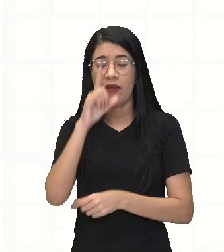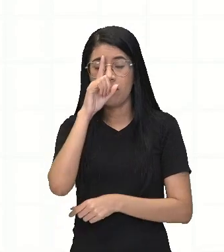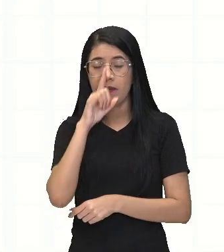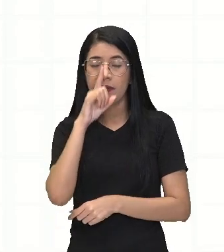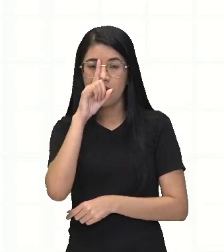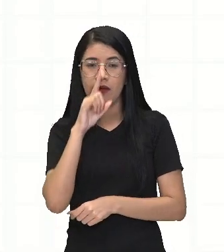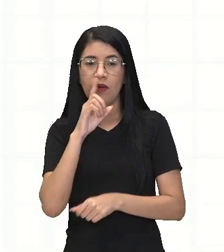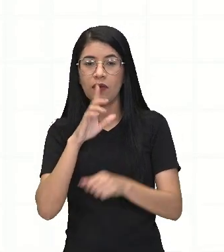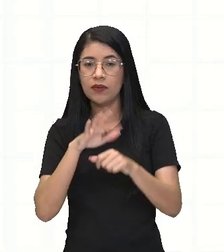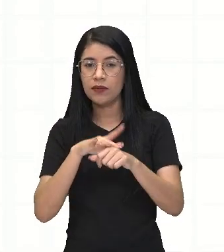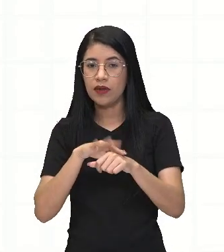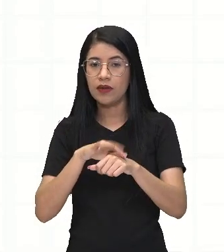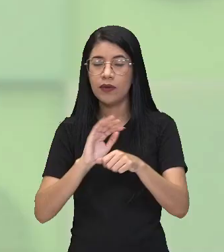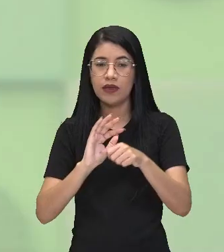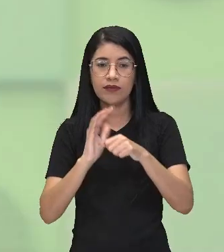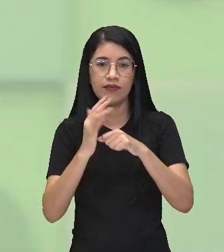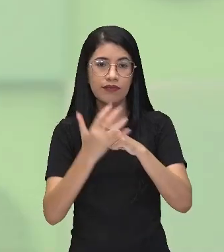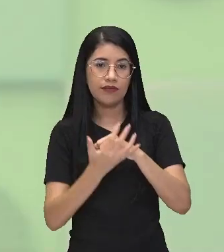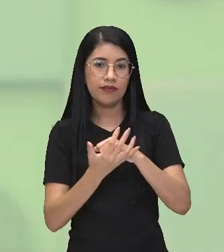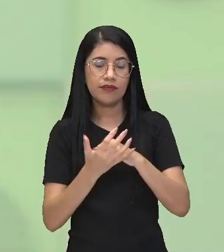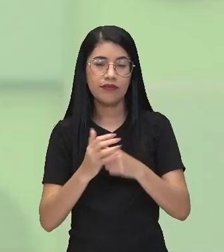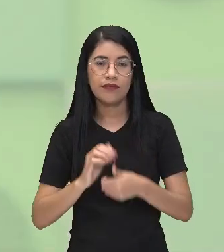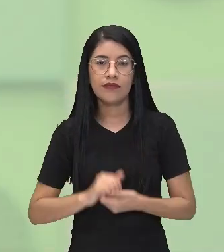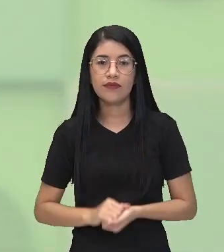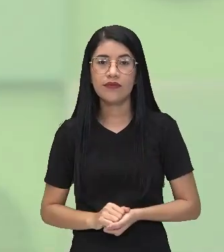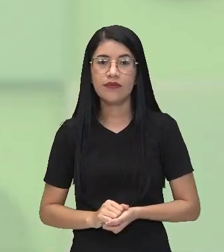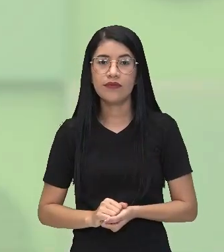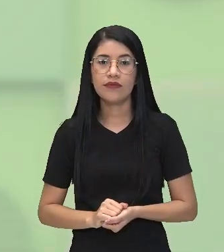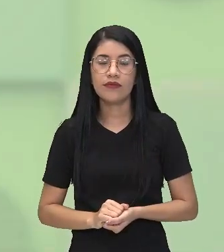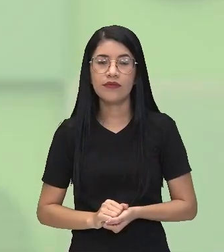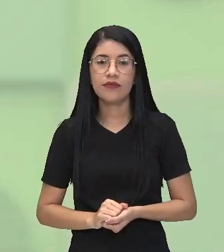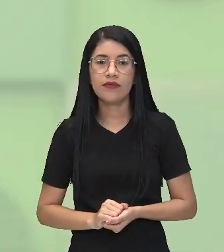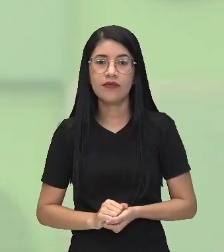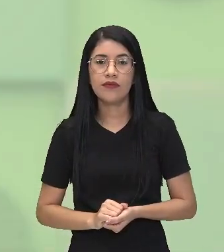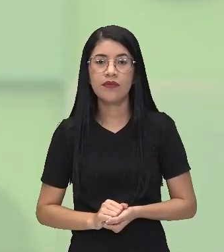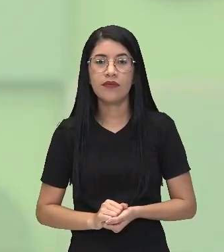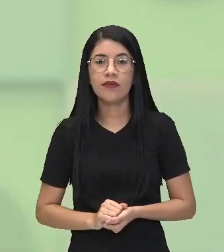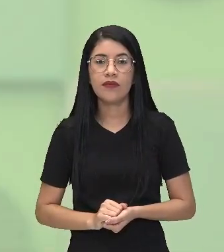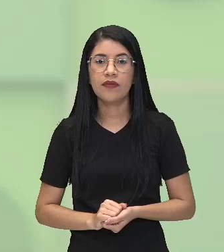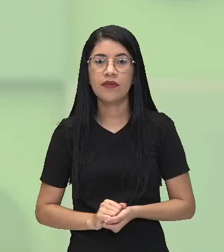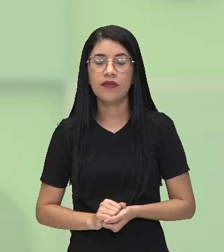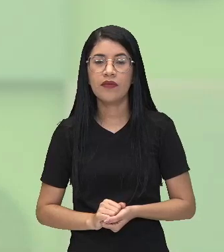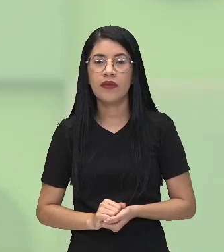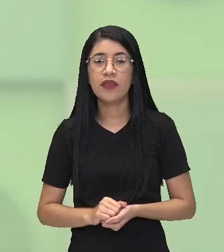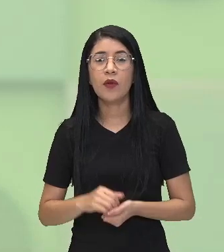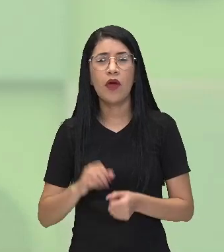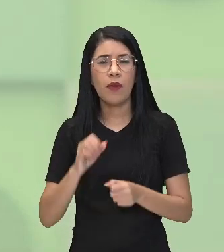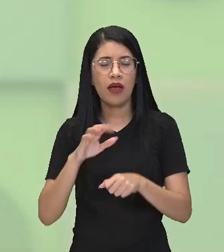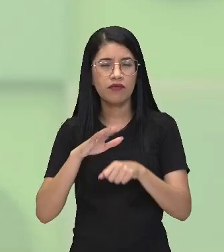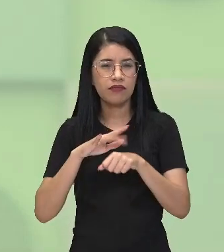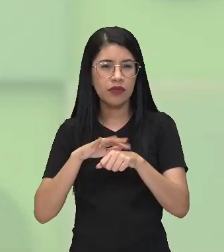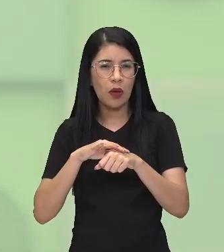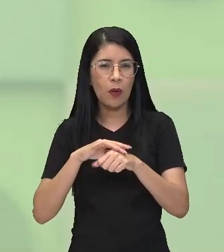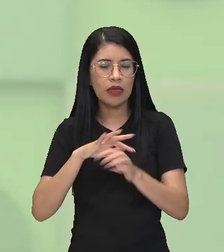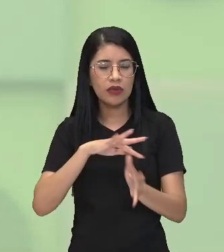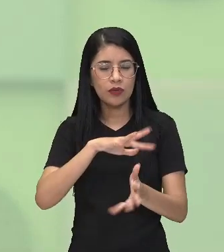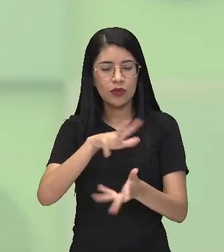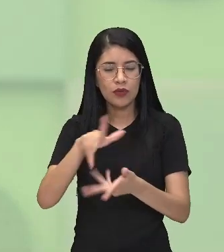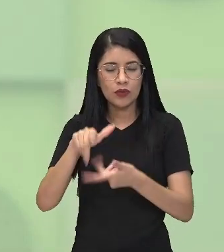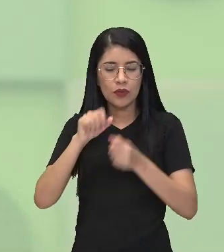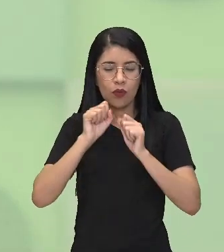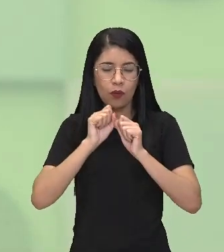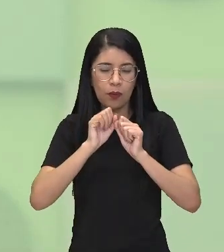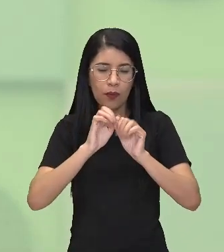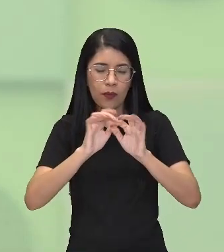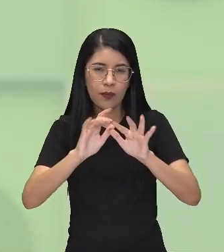a doença Covid-19. Ela se tornou uma pandemia. Ela iniciou com um caso,